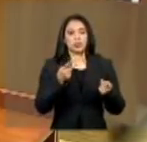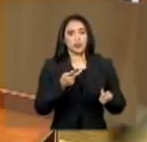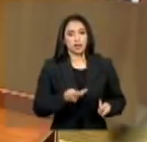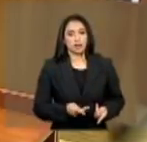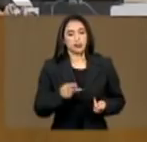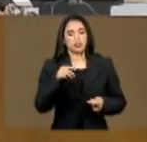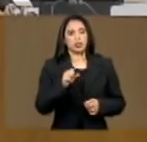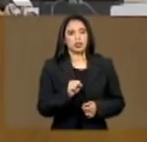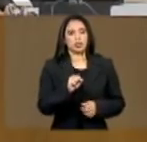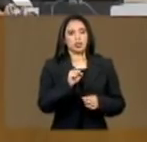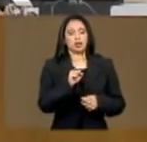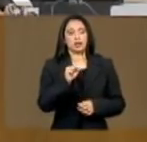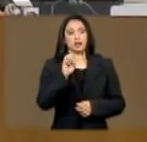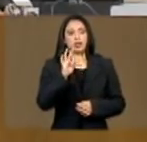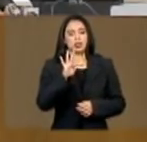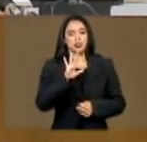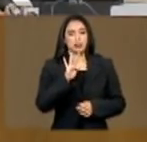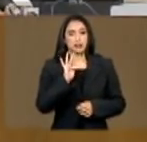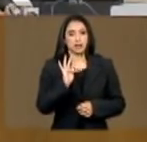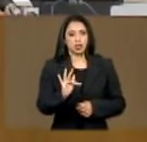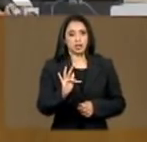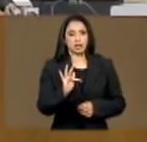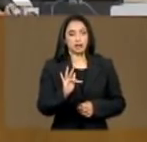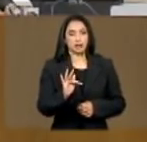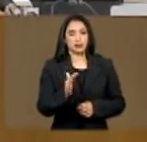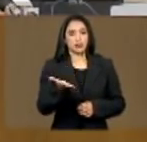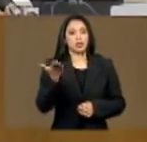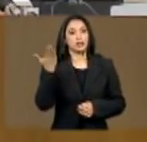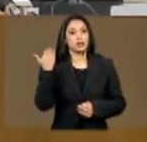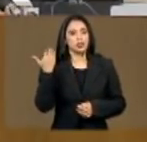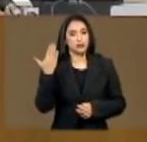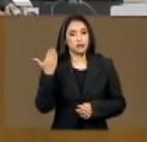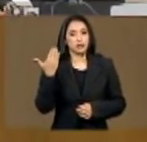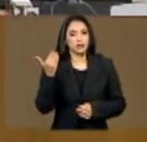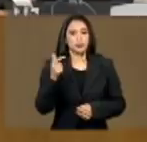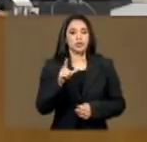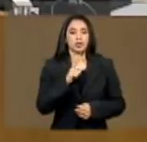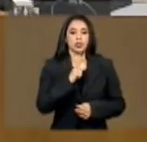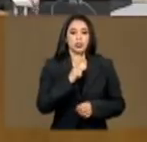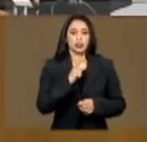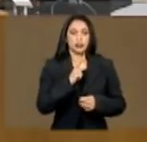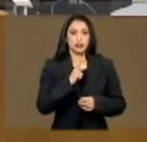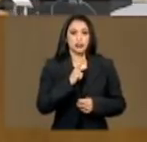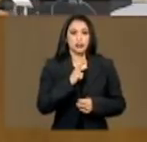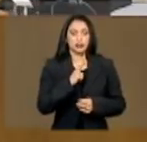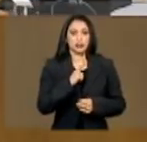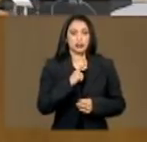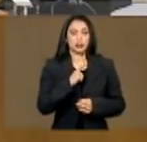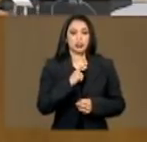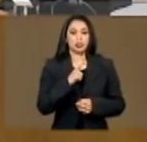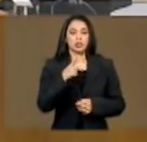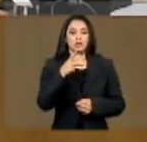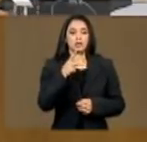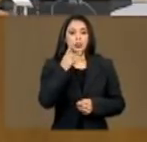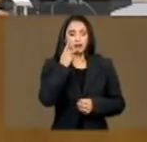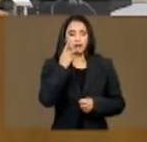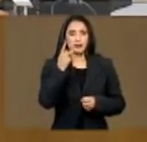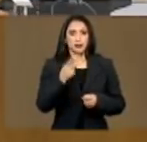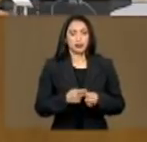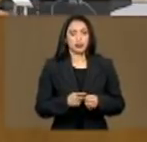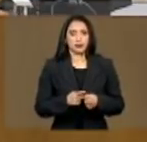supremo tribunal federal que no passado inclusive teve na figura do procurador geral da república um dos seus